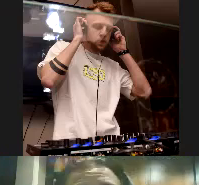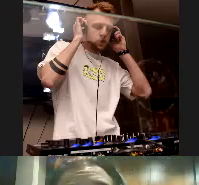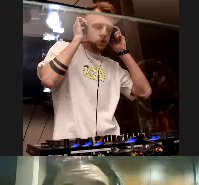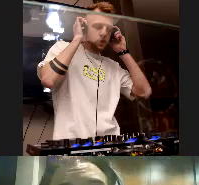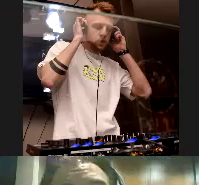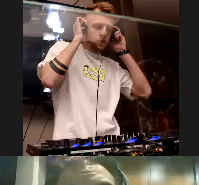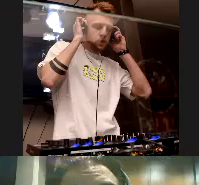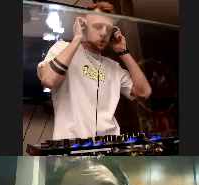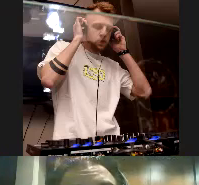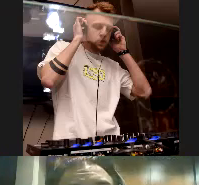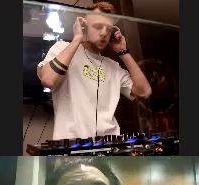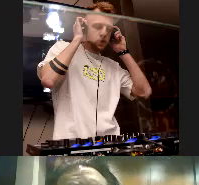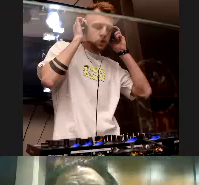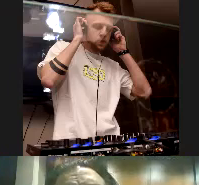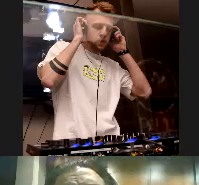demanda?